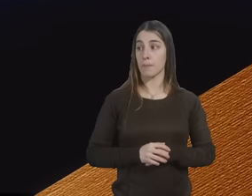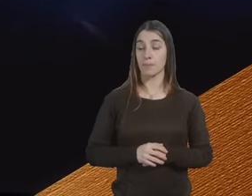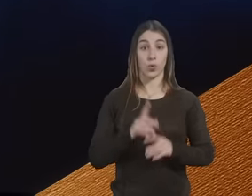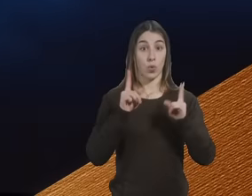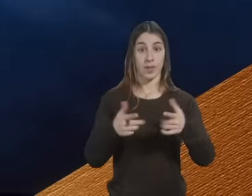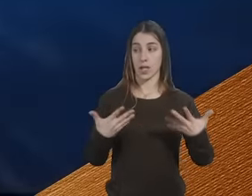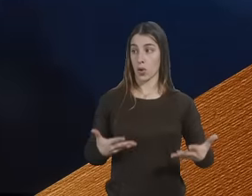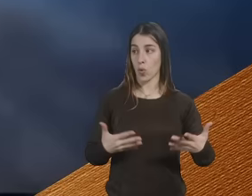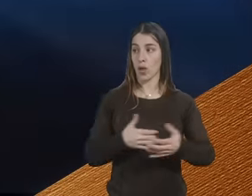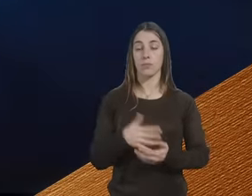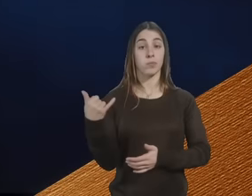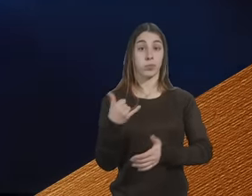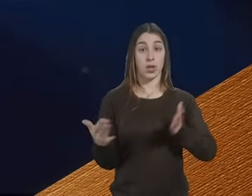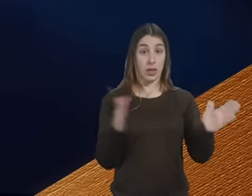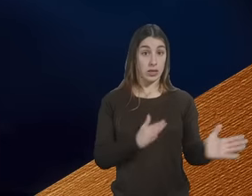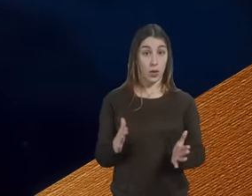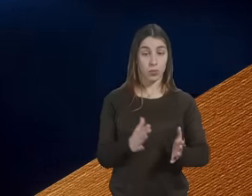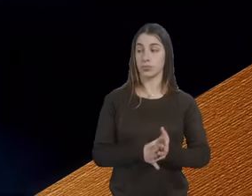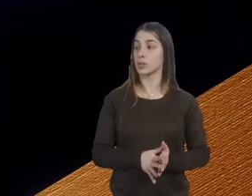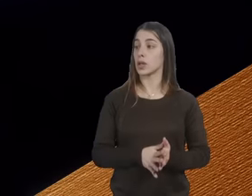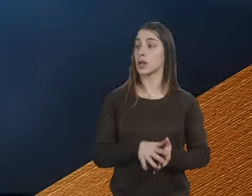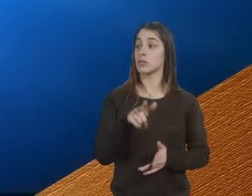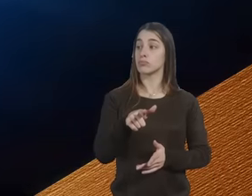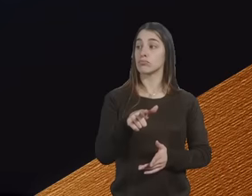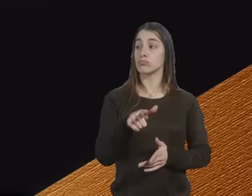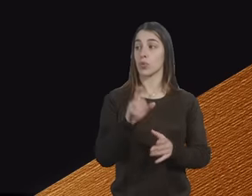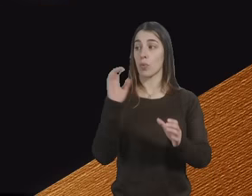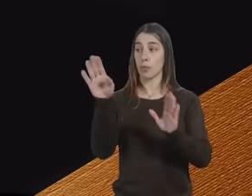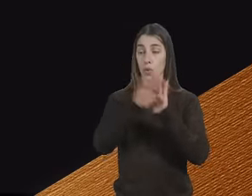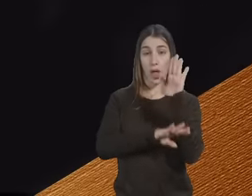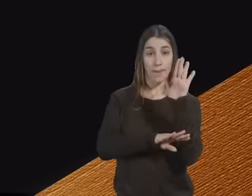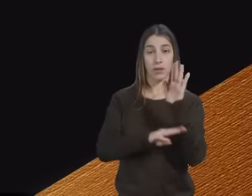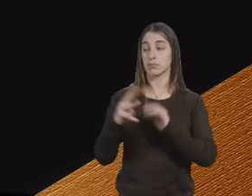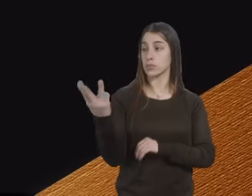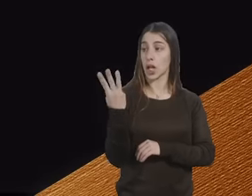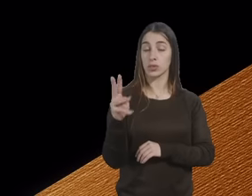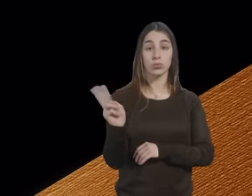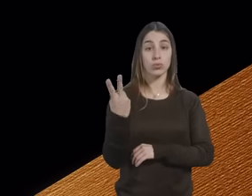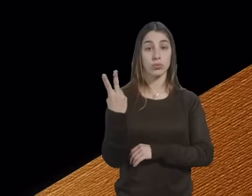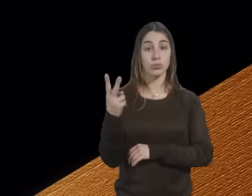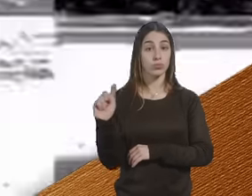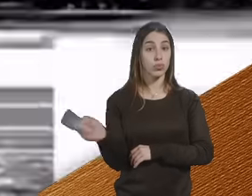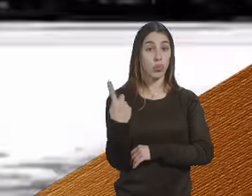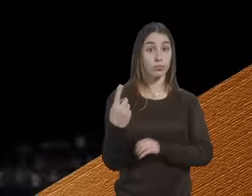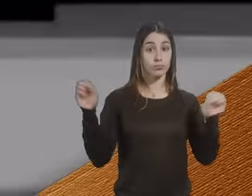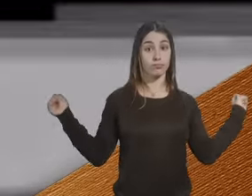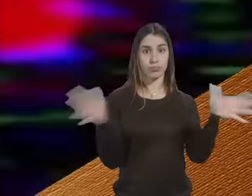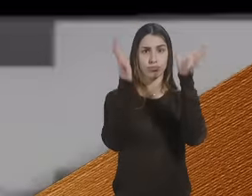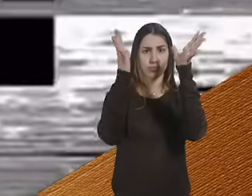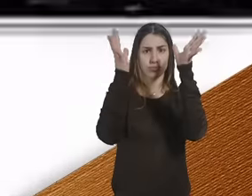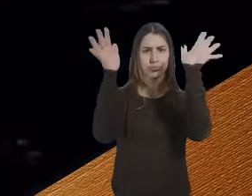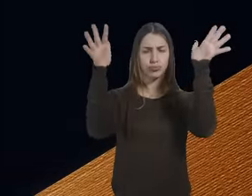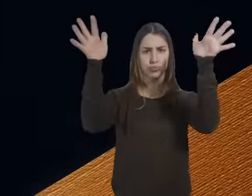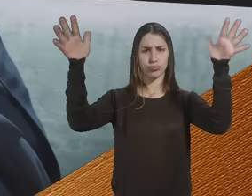Começa agora a segunda edição do Big TikToker em 3, 2, 1.